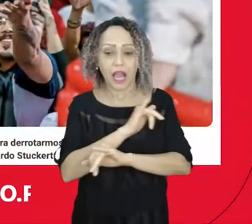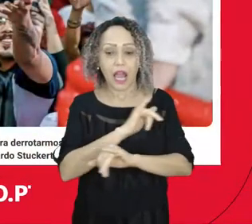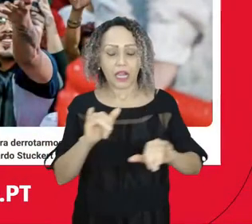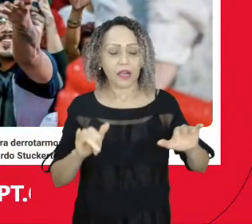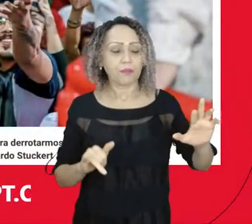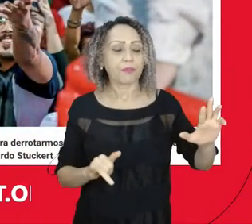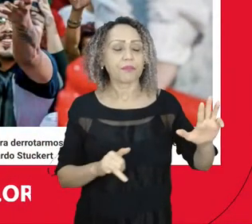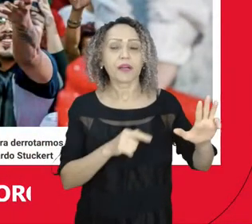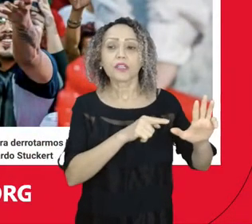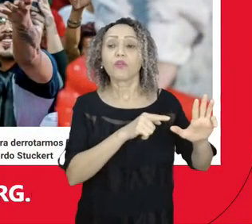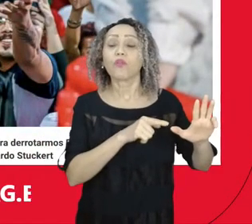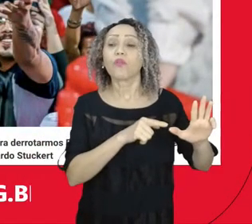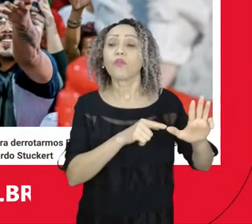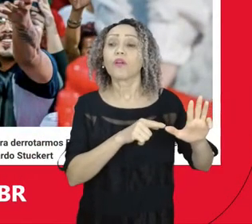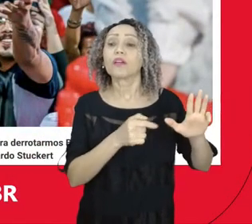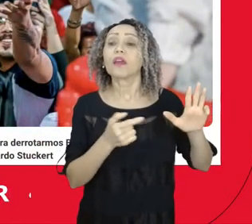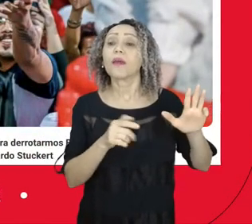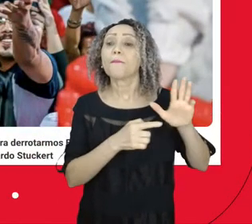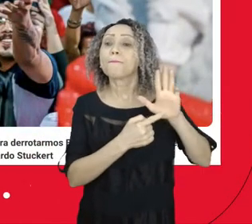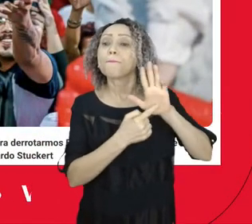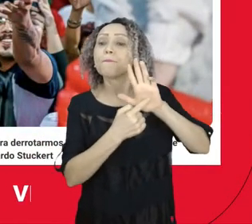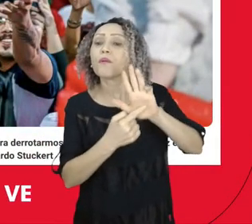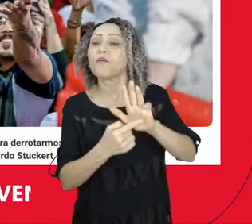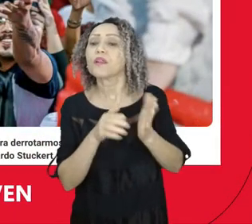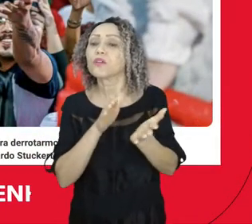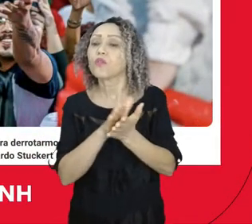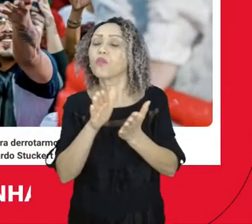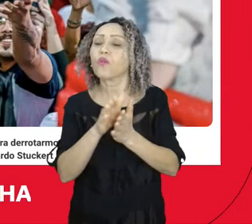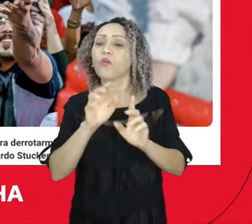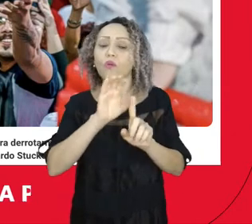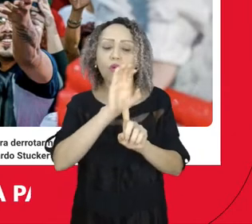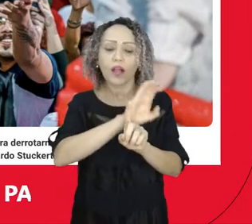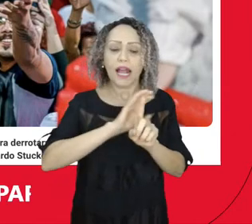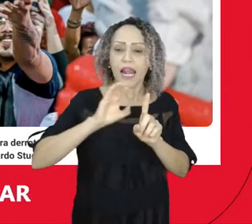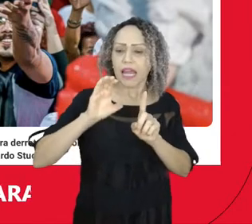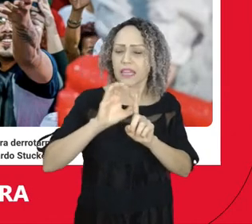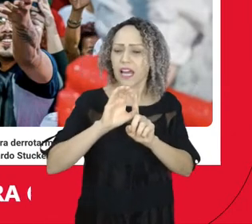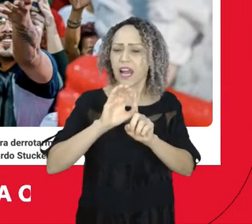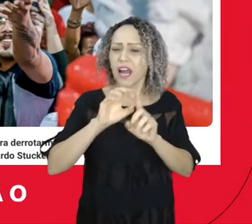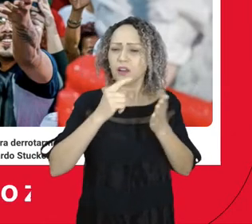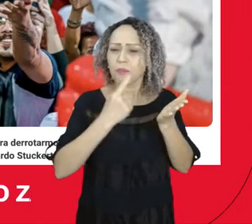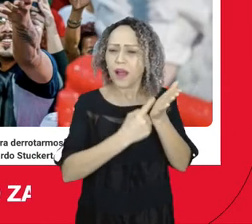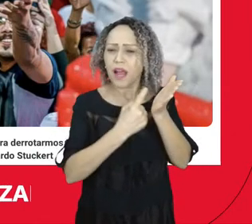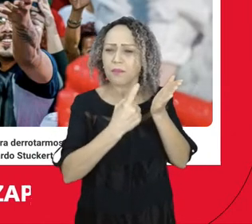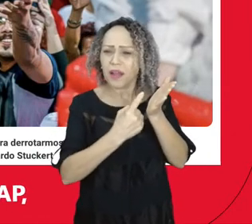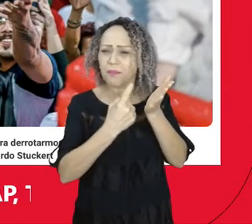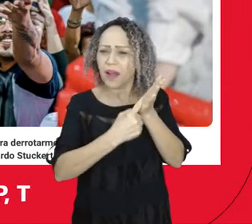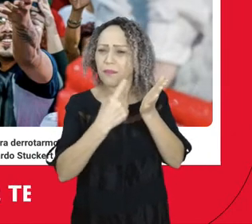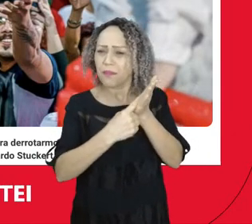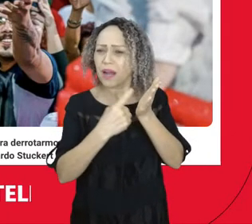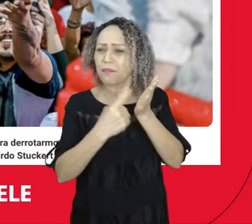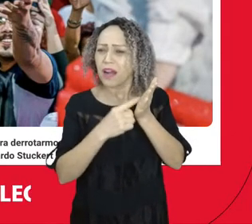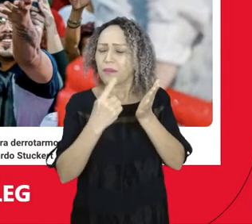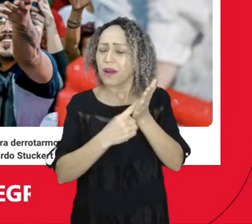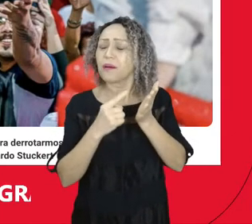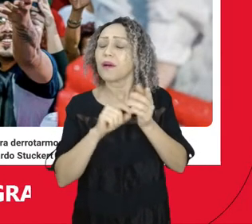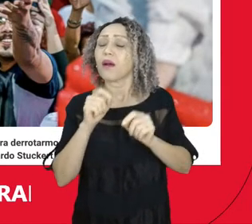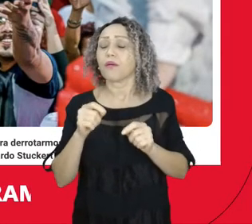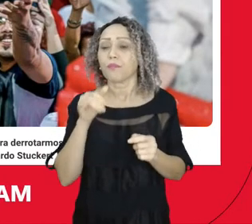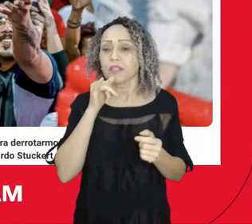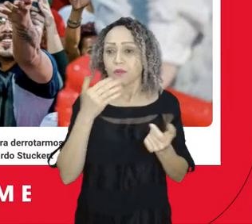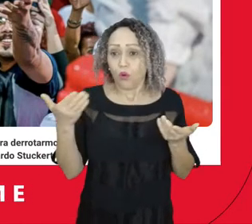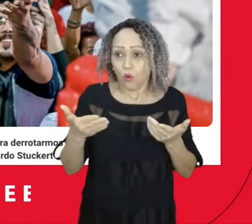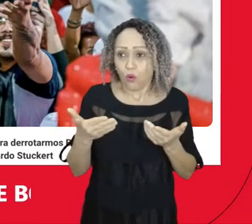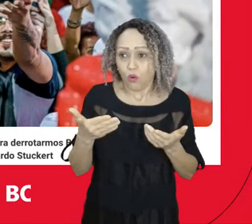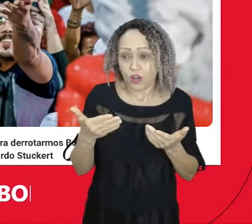publicou o calendário oficial de mobilizações até o fim do segundo turno. Então, hoje, dia 13, organize bandeiraço,